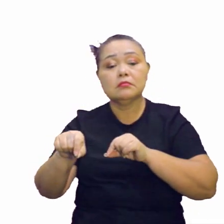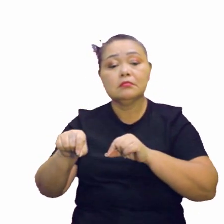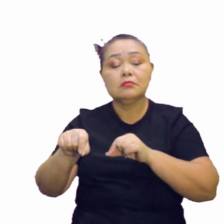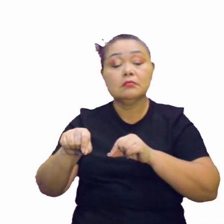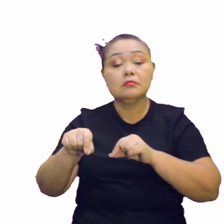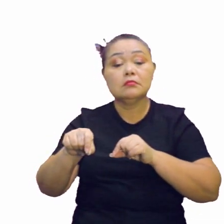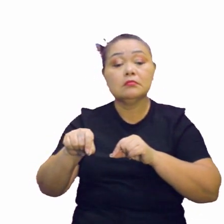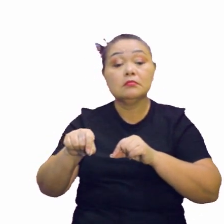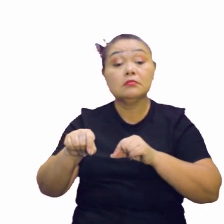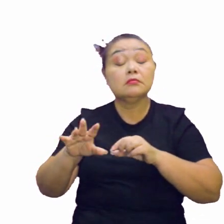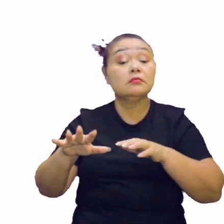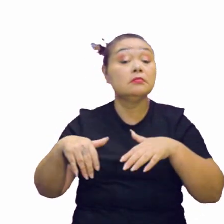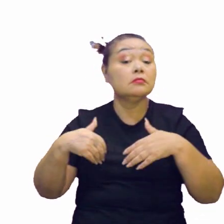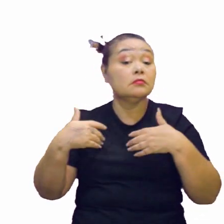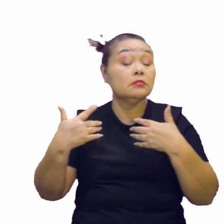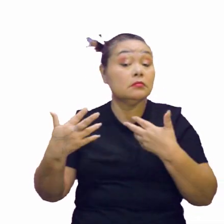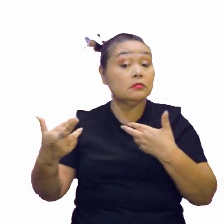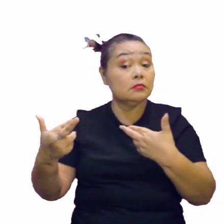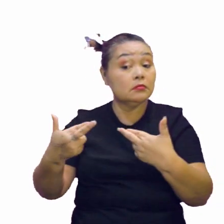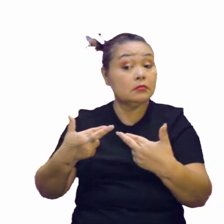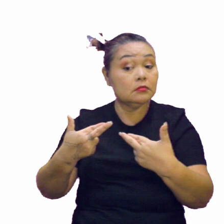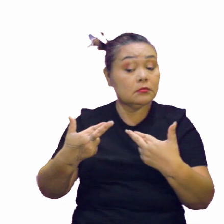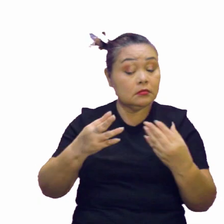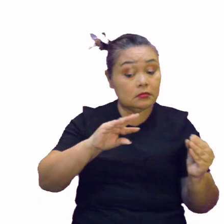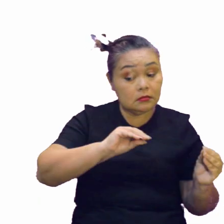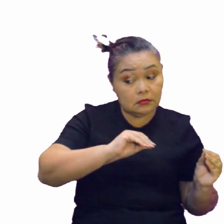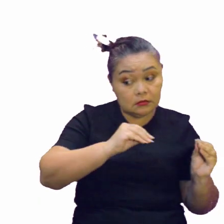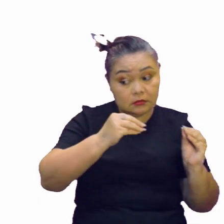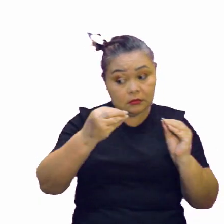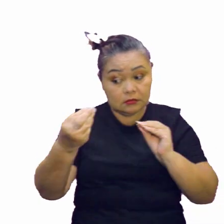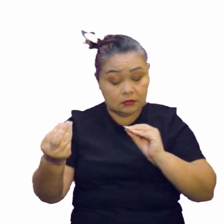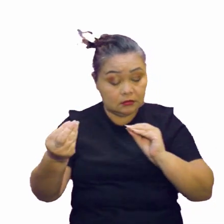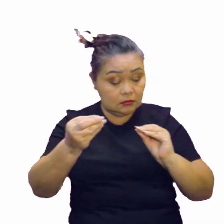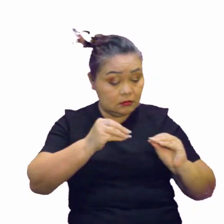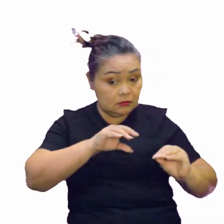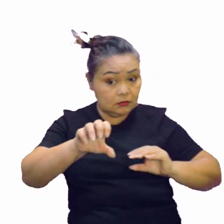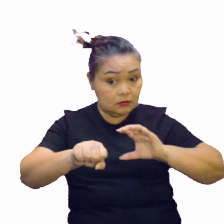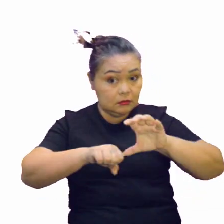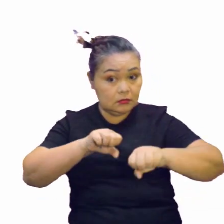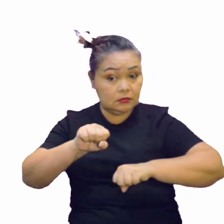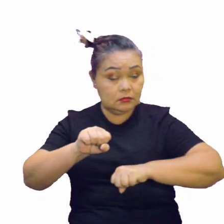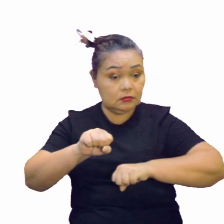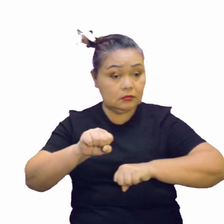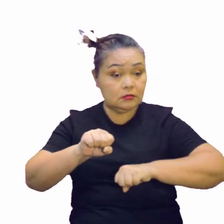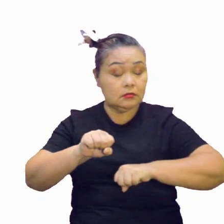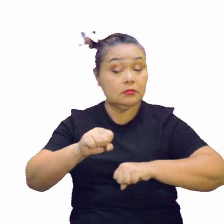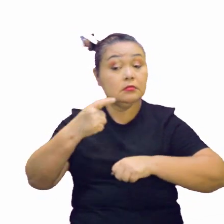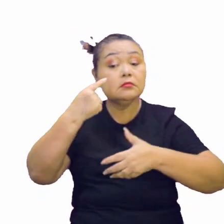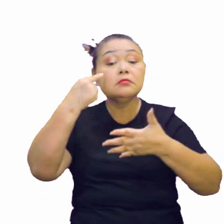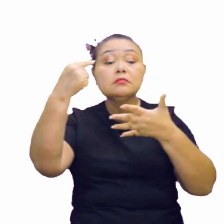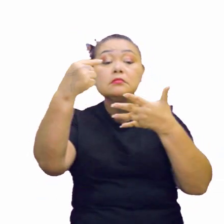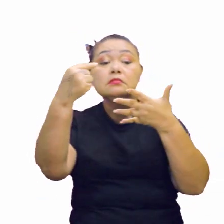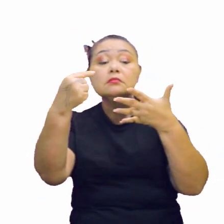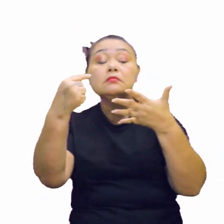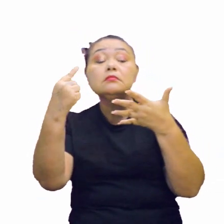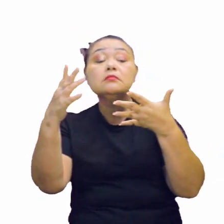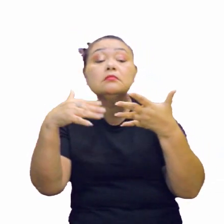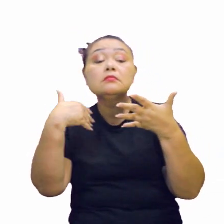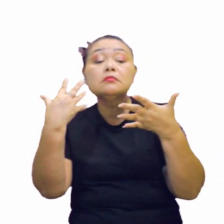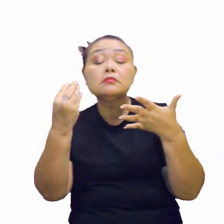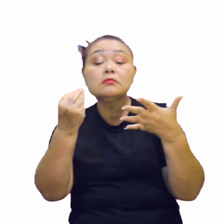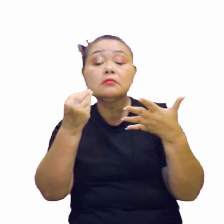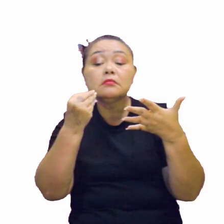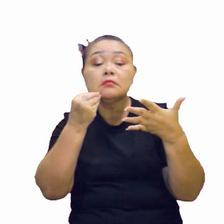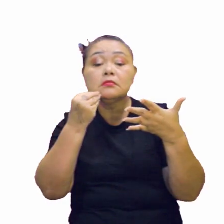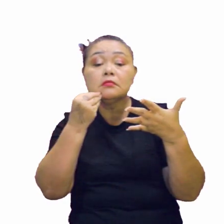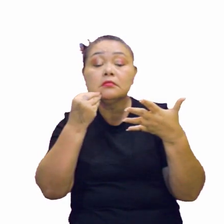selecionadas, inclusive em relação ao manejo. Identifique uma dessas